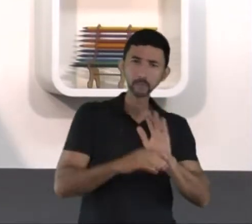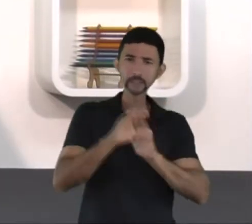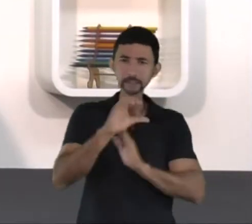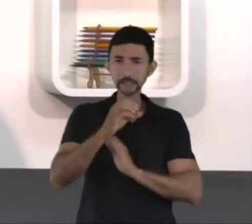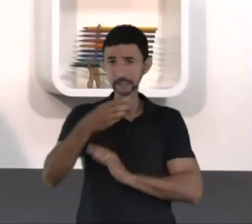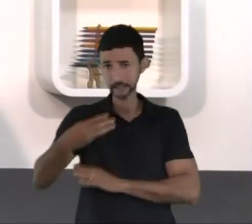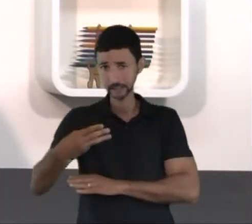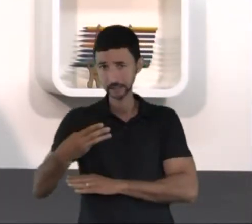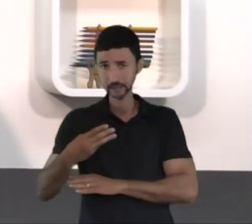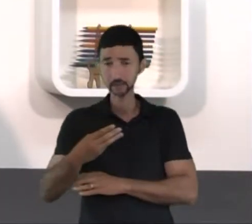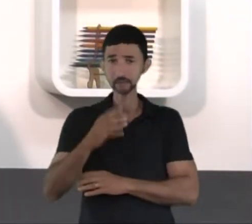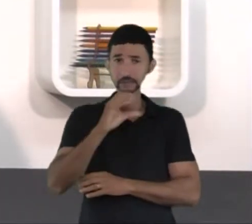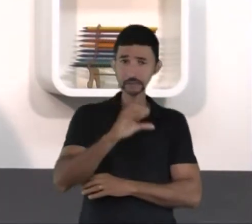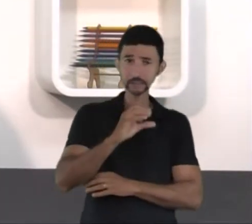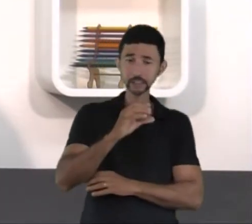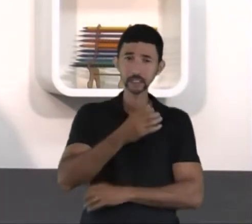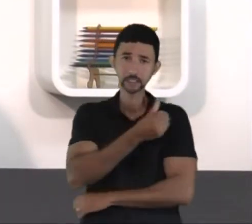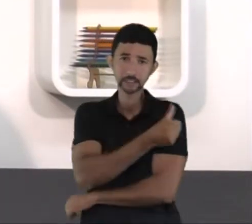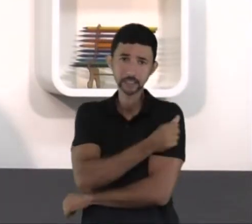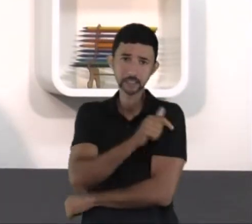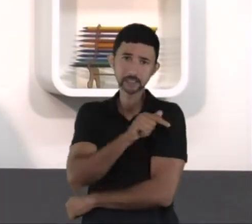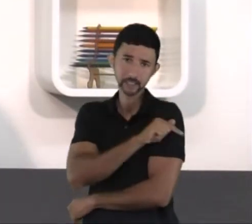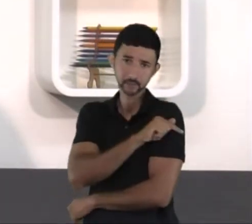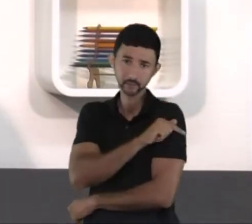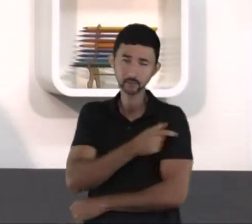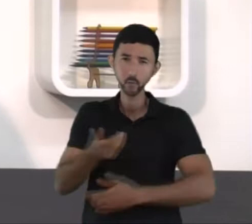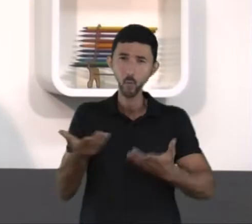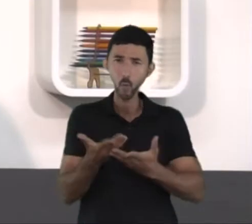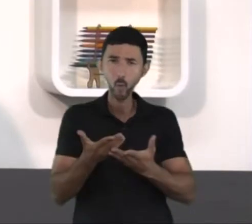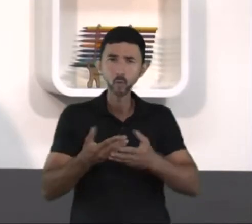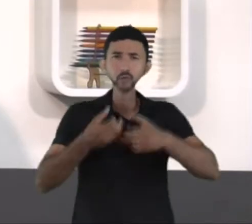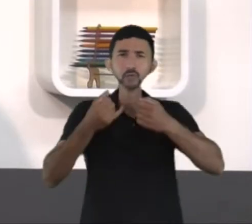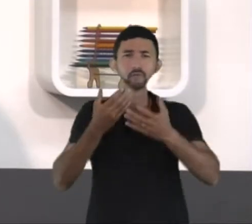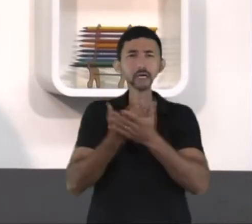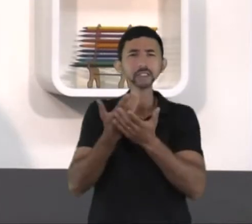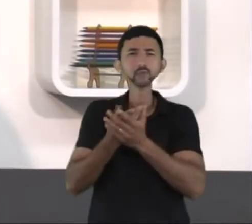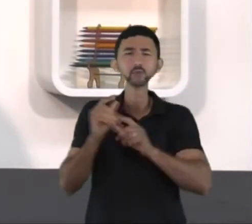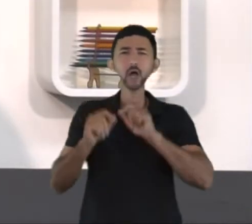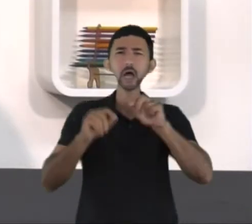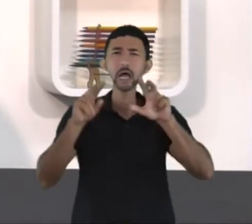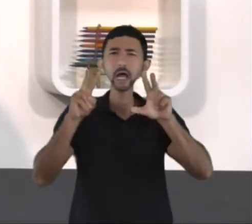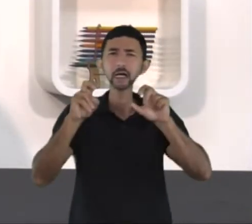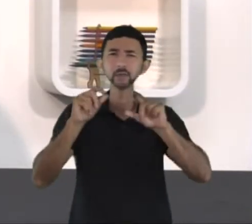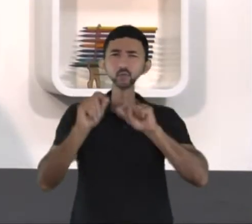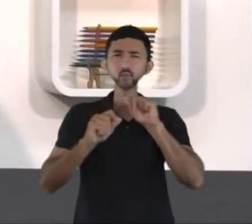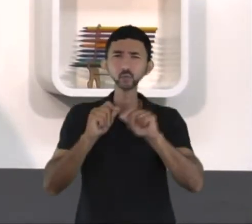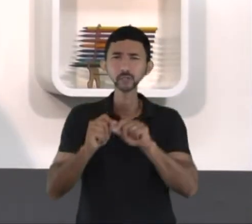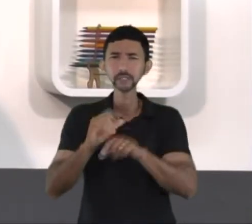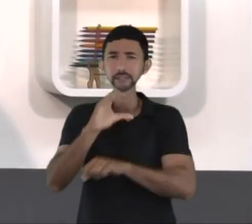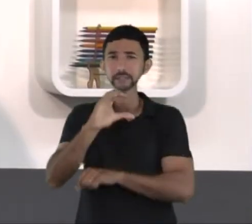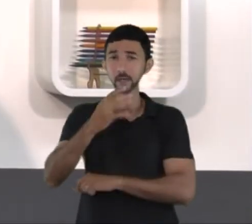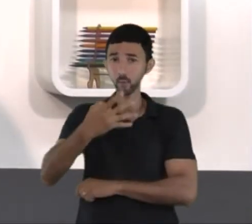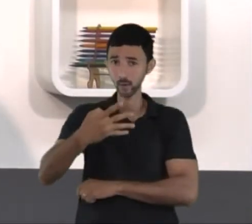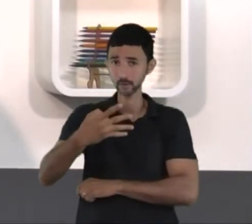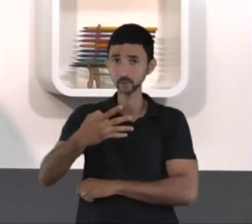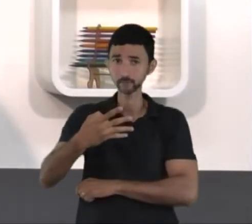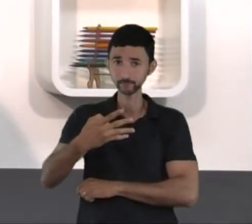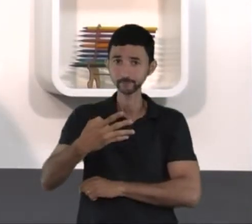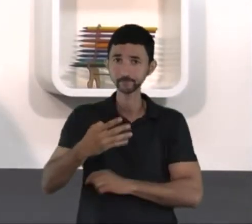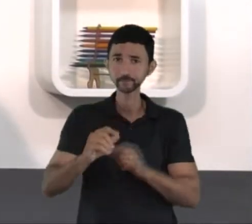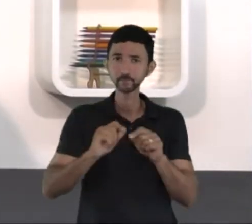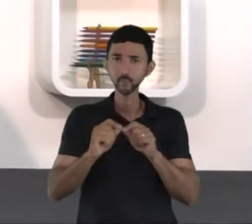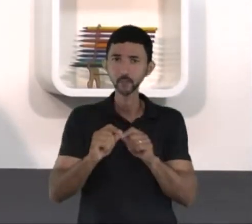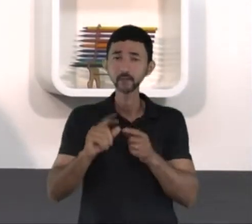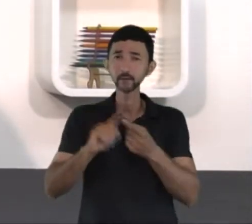6º e 7º ano. Hoje a gente está aqui para discutir um assunto que é do C4 e